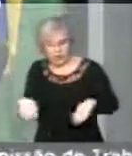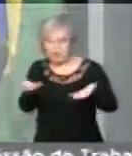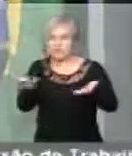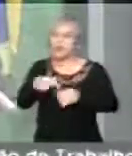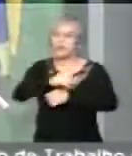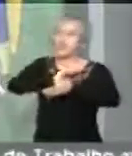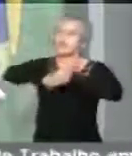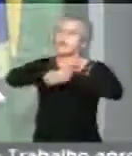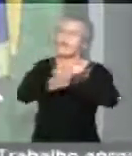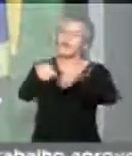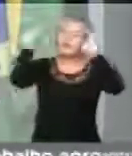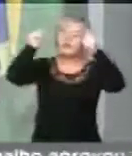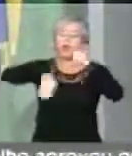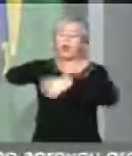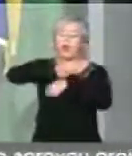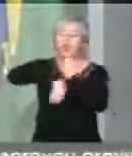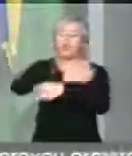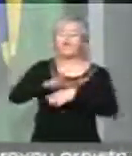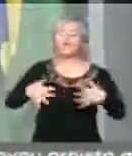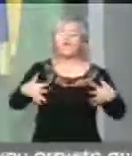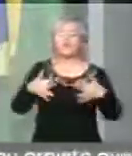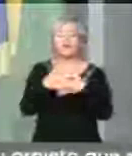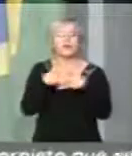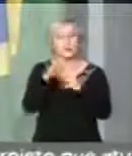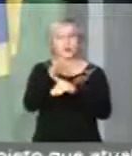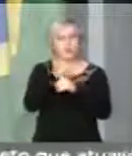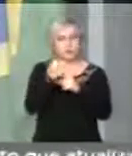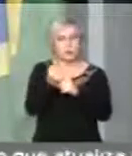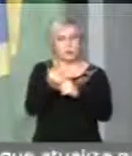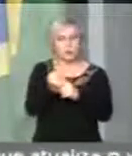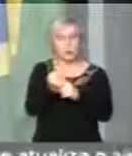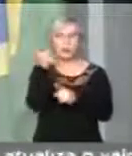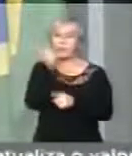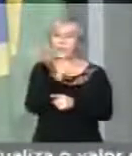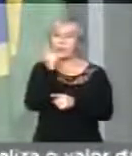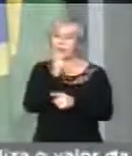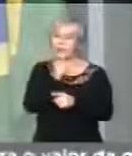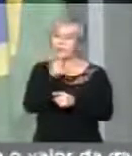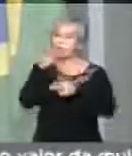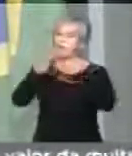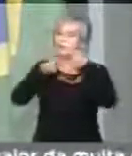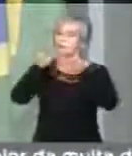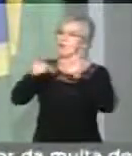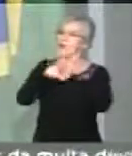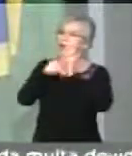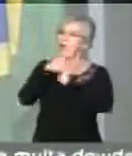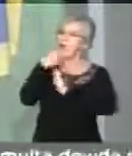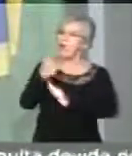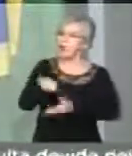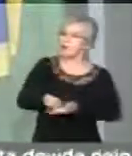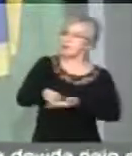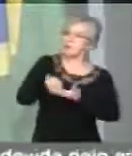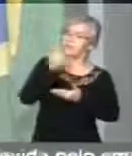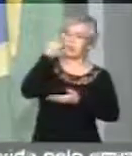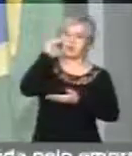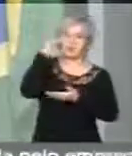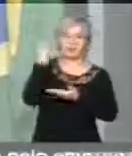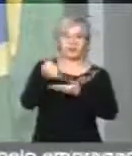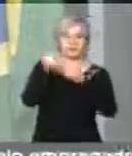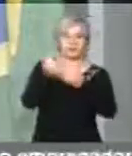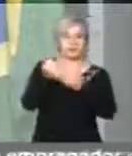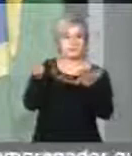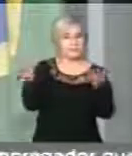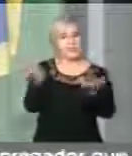a desordem social, para eles poderem vender o seu discurso. Então, senhor presidente, amanhã eu